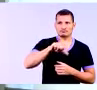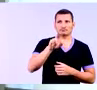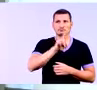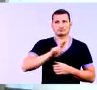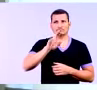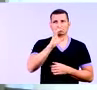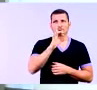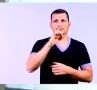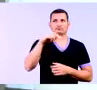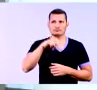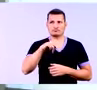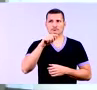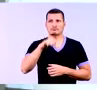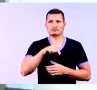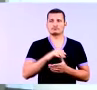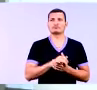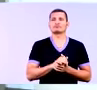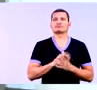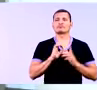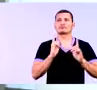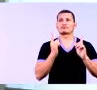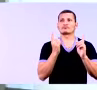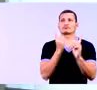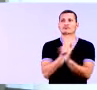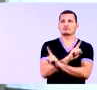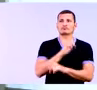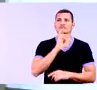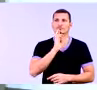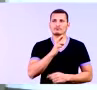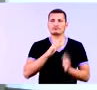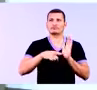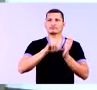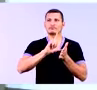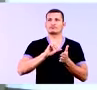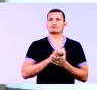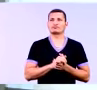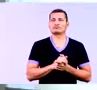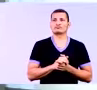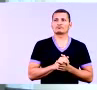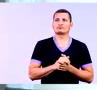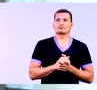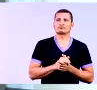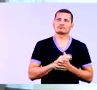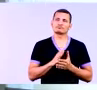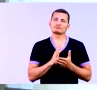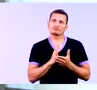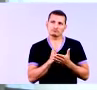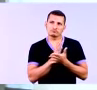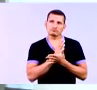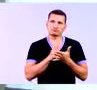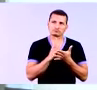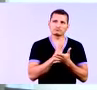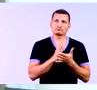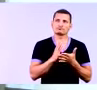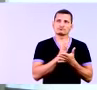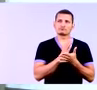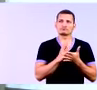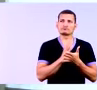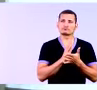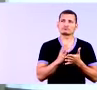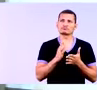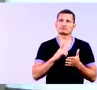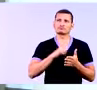está exatamente na contramão da resposta anterior. Em alguns momentos, você está conectado para